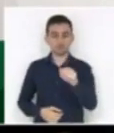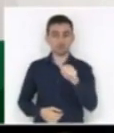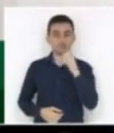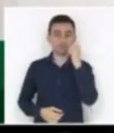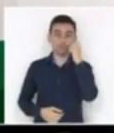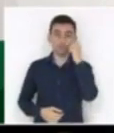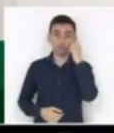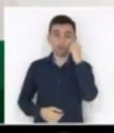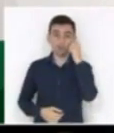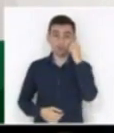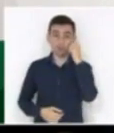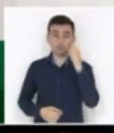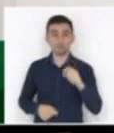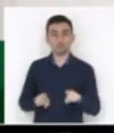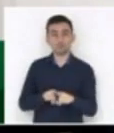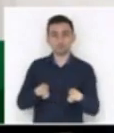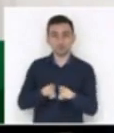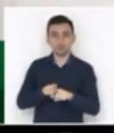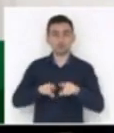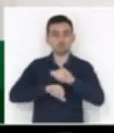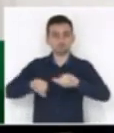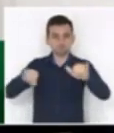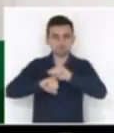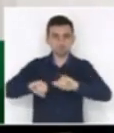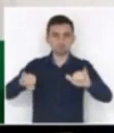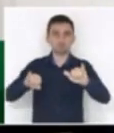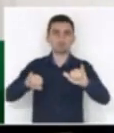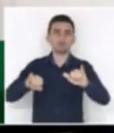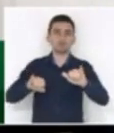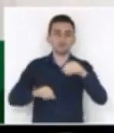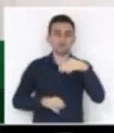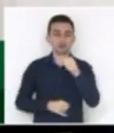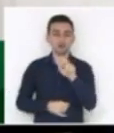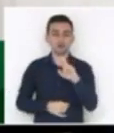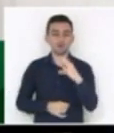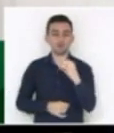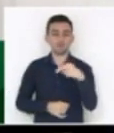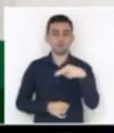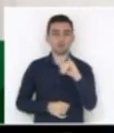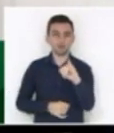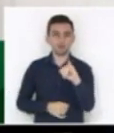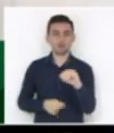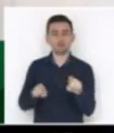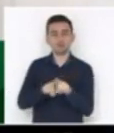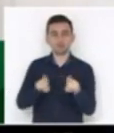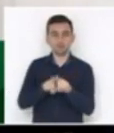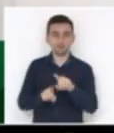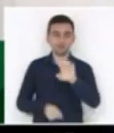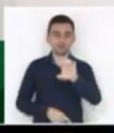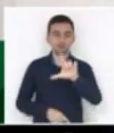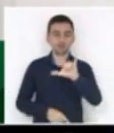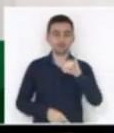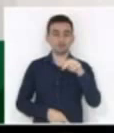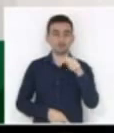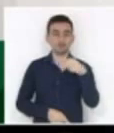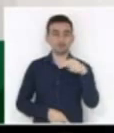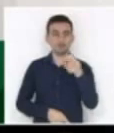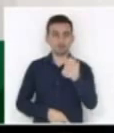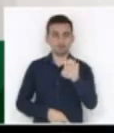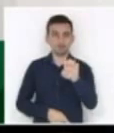Rádio Marconi e do jornal Vanguarda, o Ed Carlos, e a Eliana Macari, que se encontram com